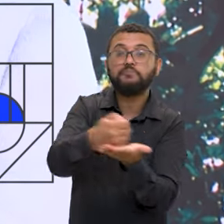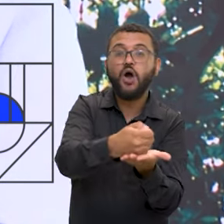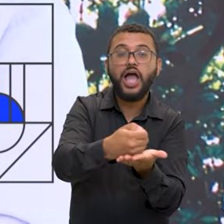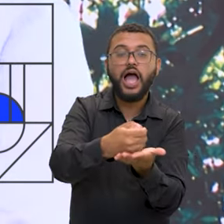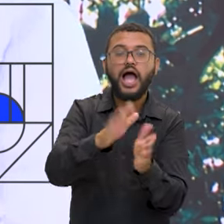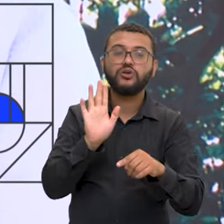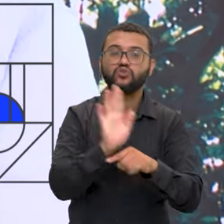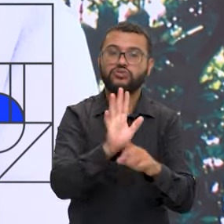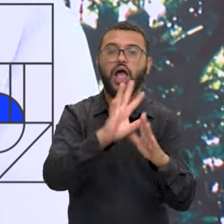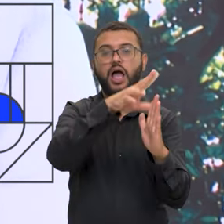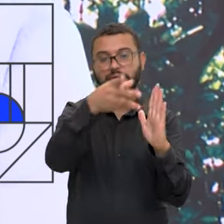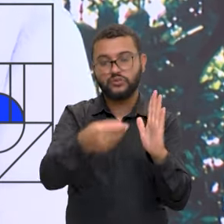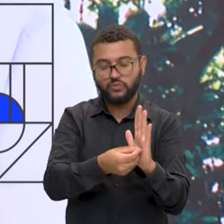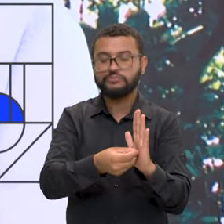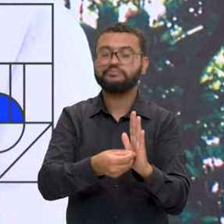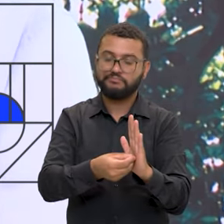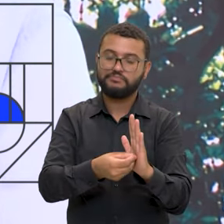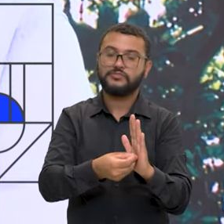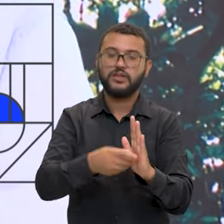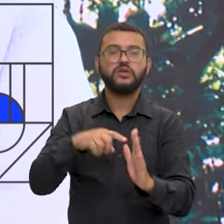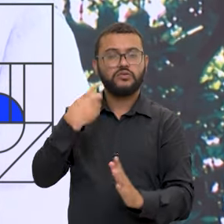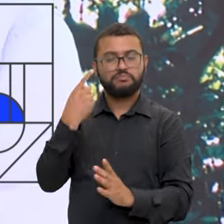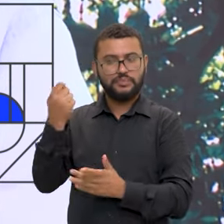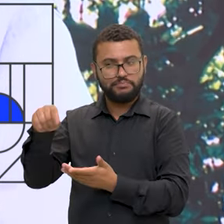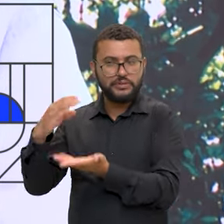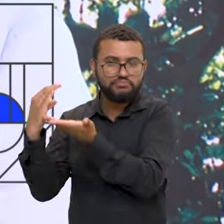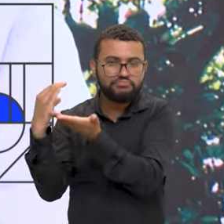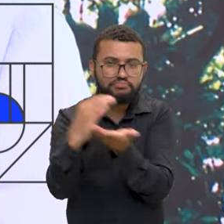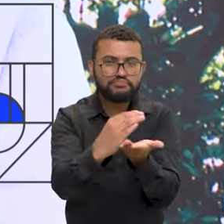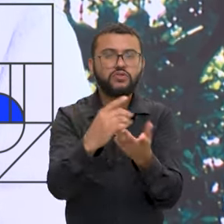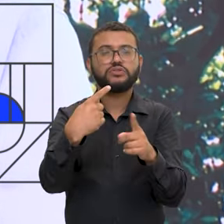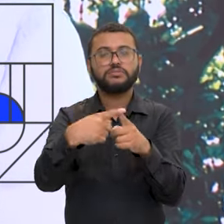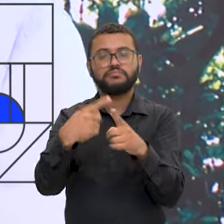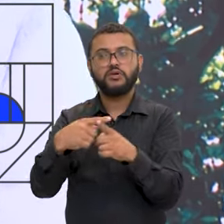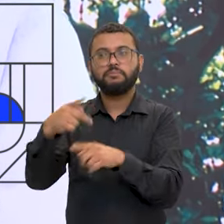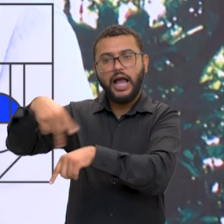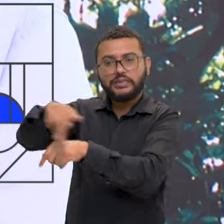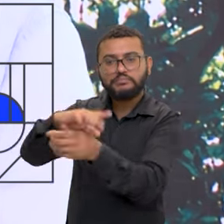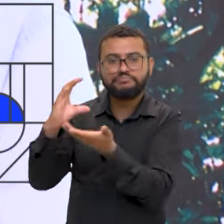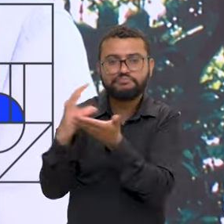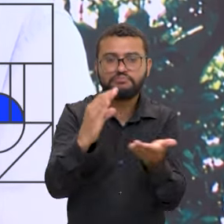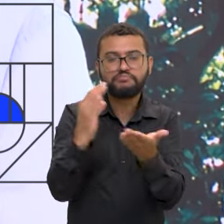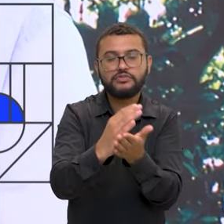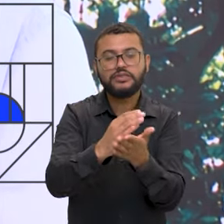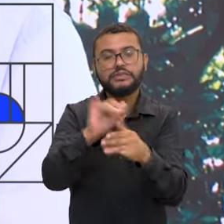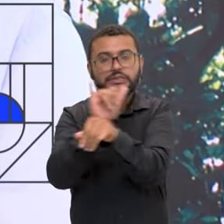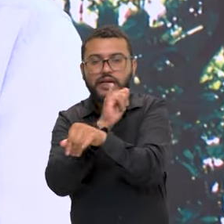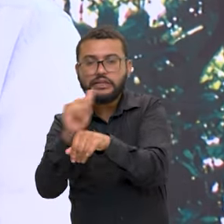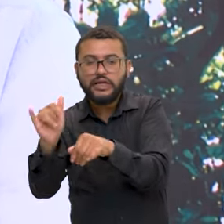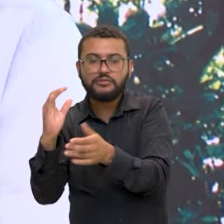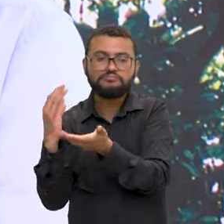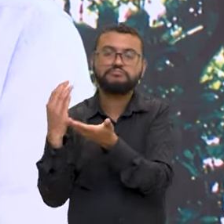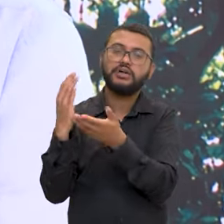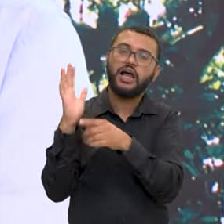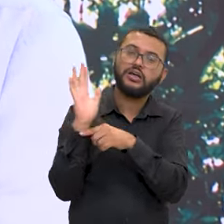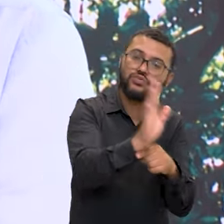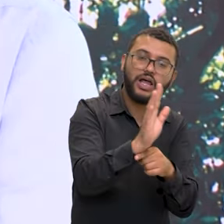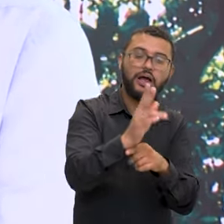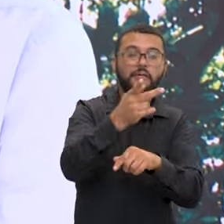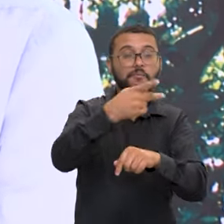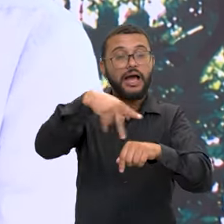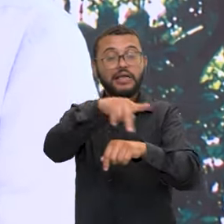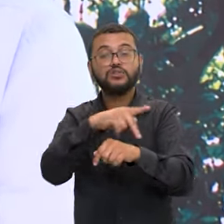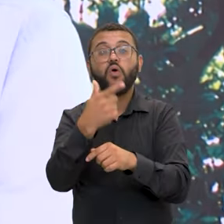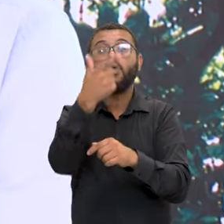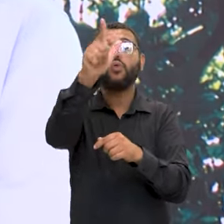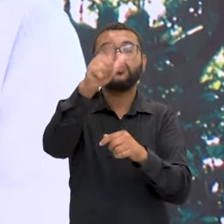que possam ajudar os países que têm florestas de pé, sobretudo as florestas tropicais, a manter isso como patrimônio